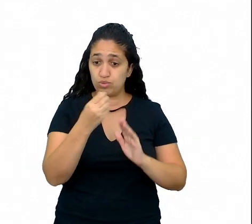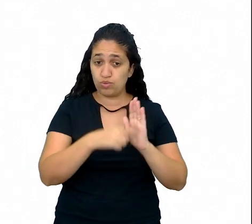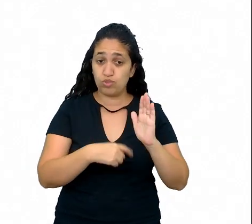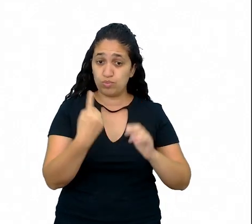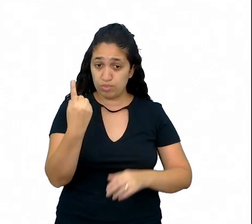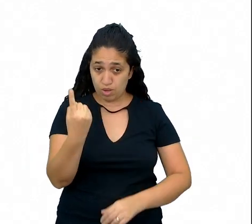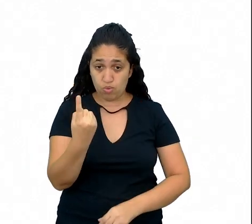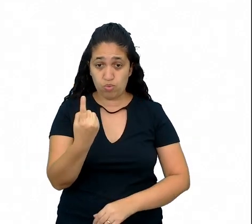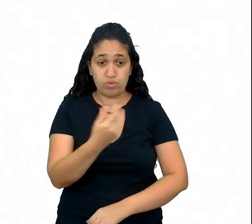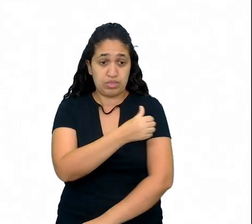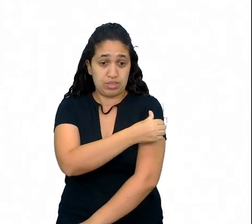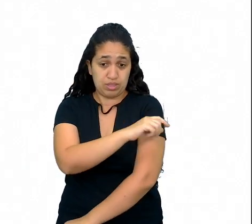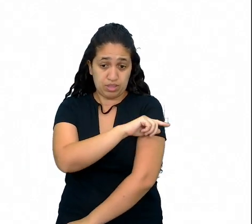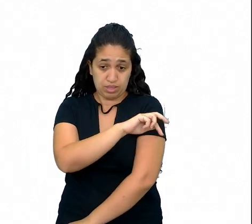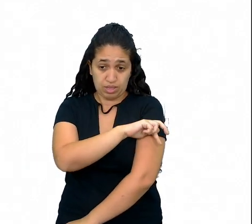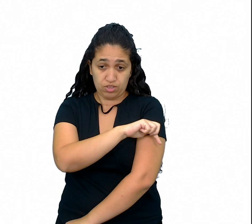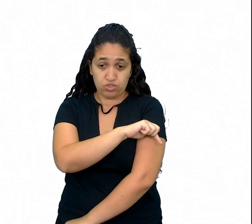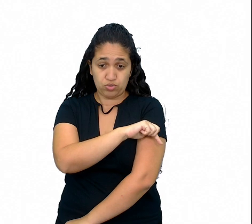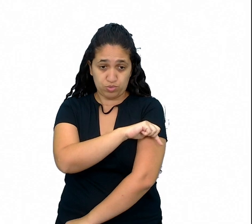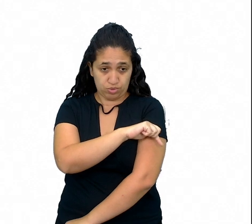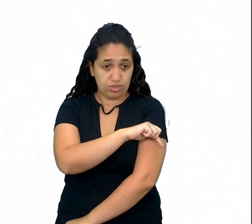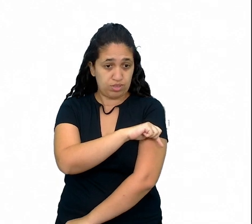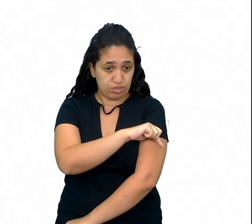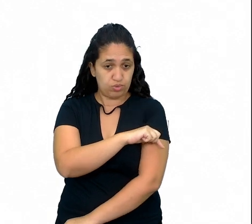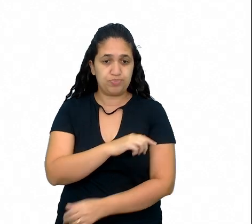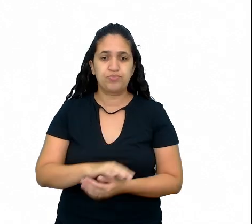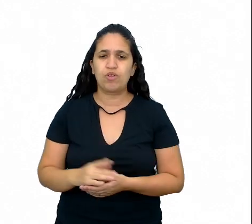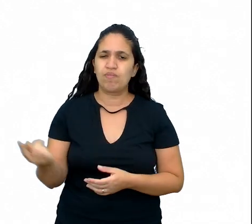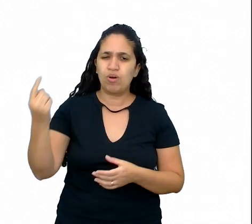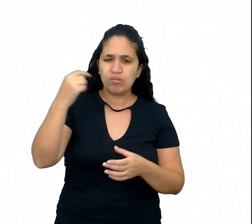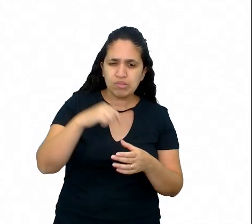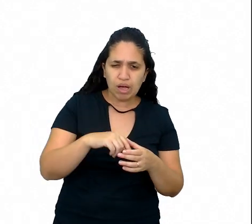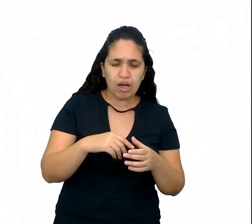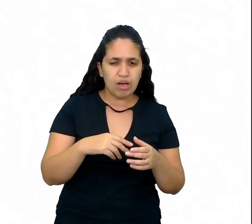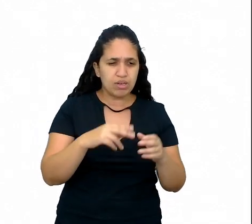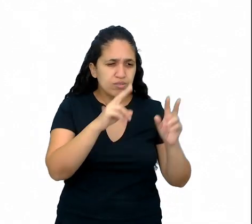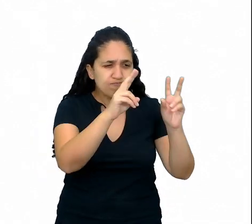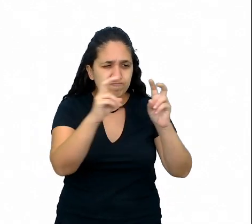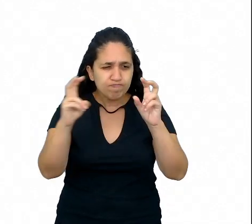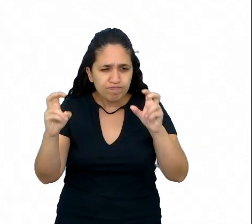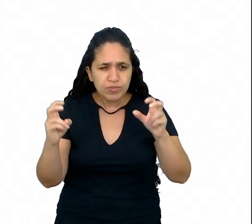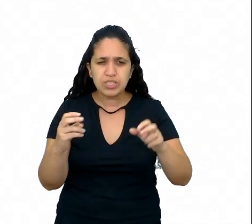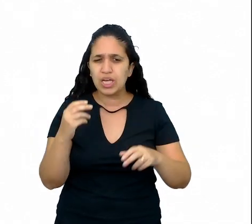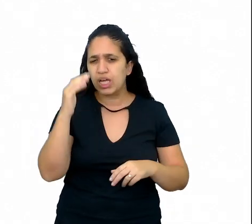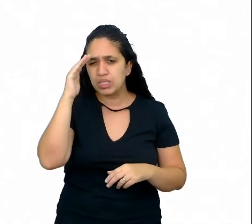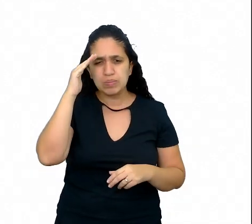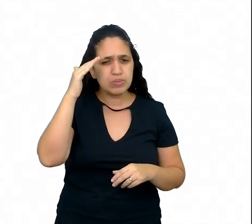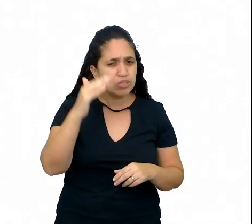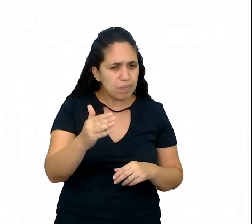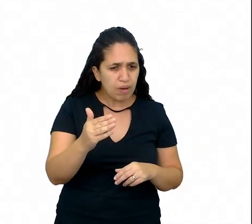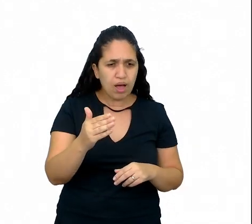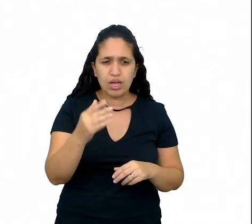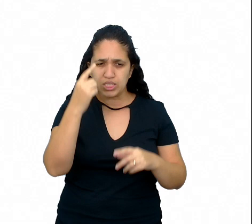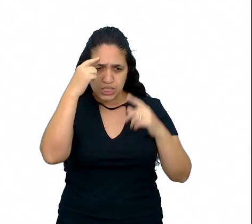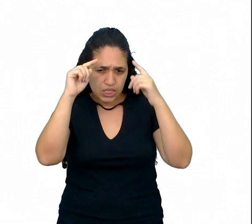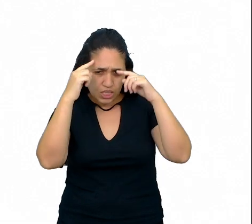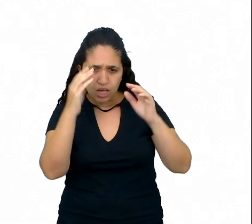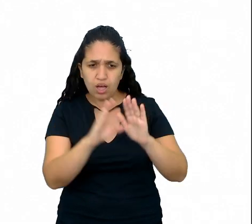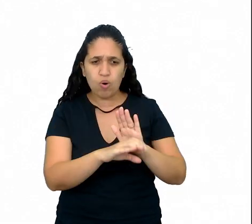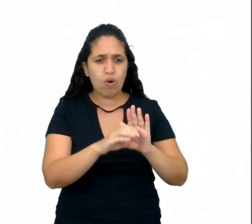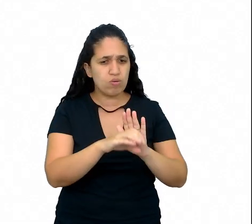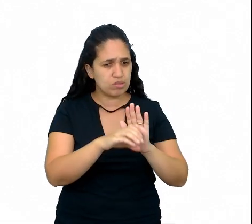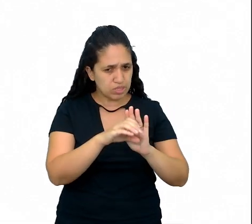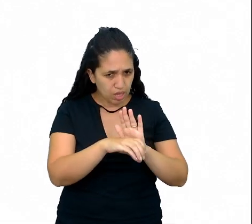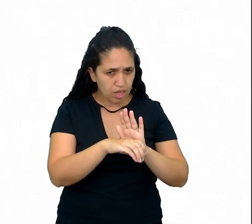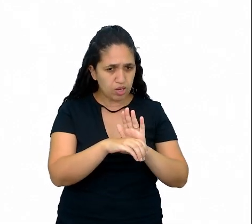ano, retomar brevemente as principais ideias, conceitos estudados na formação de etapa relativa a